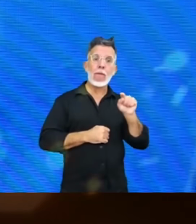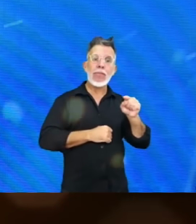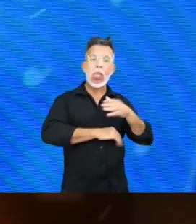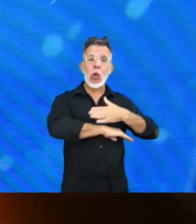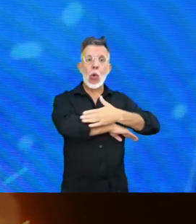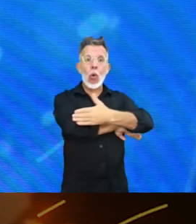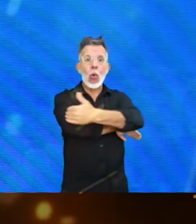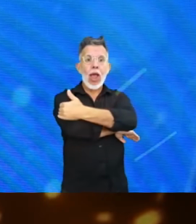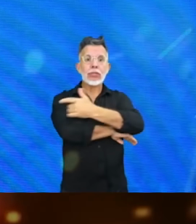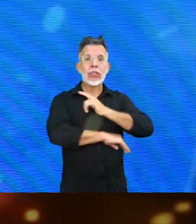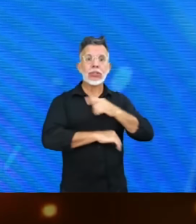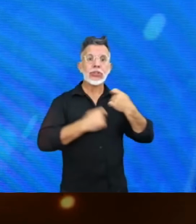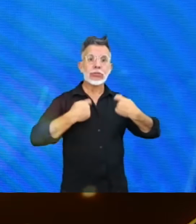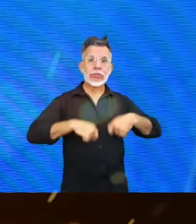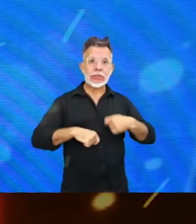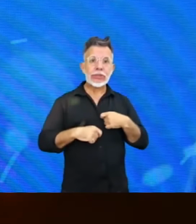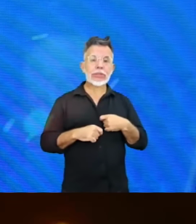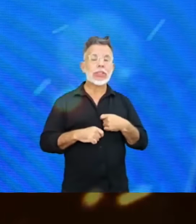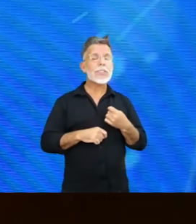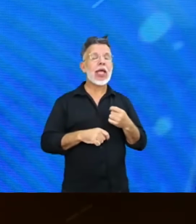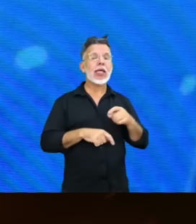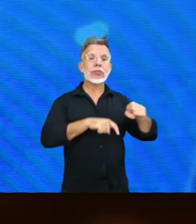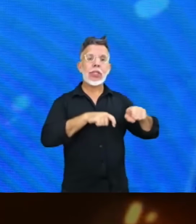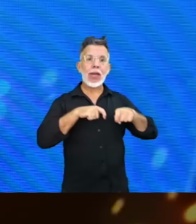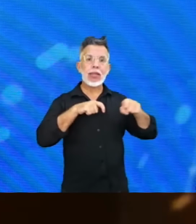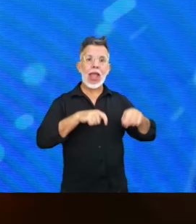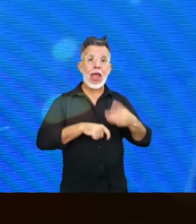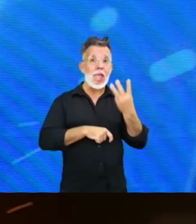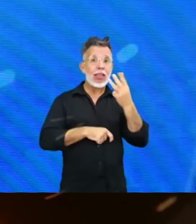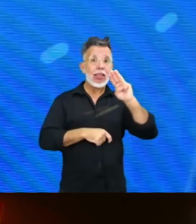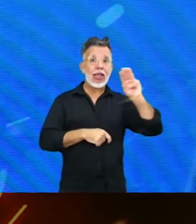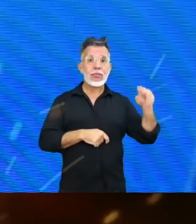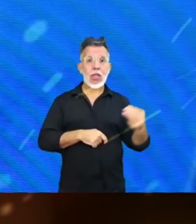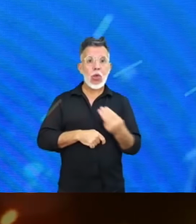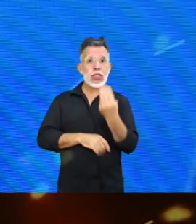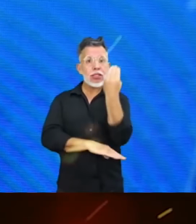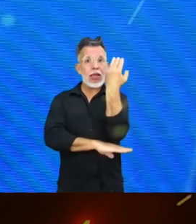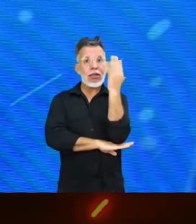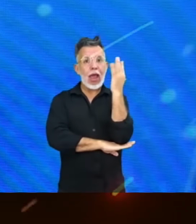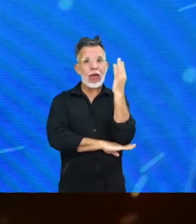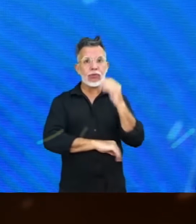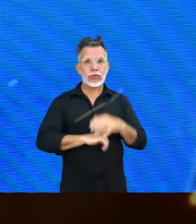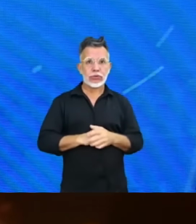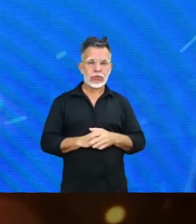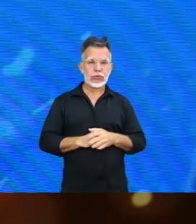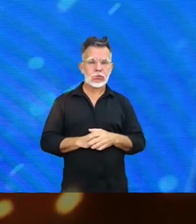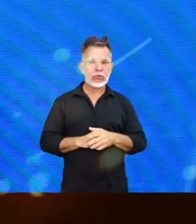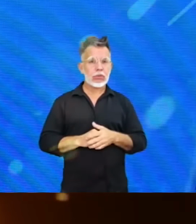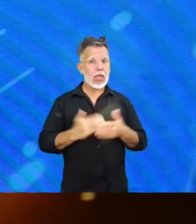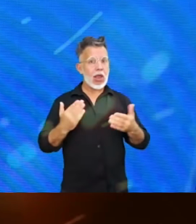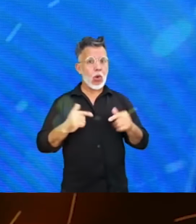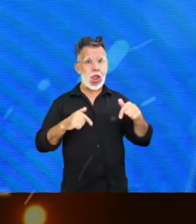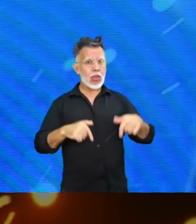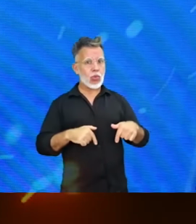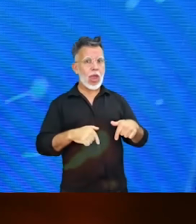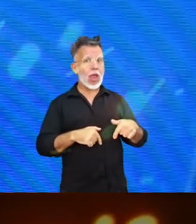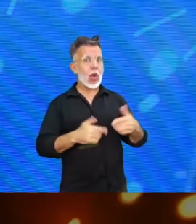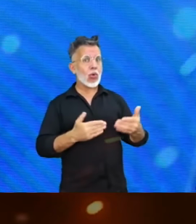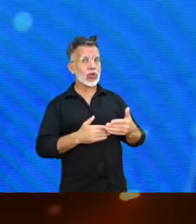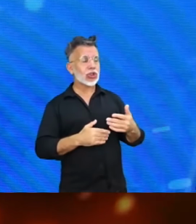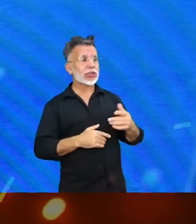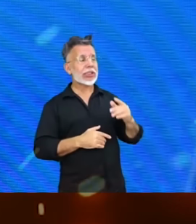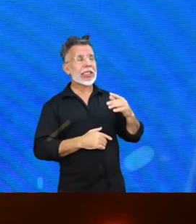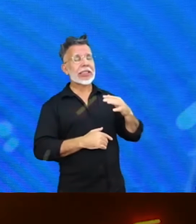árvores agora não é de hoje né que a cidade tá essa mazela o rio que a gente tem aí que é uma